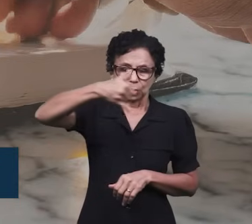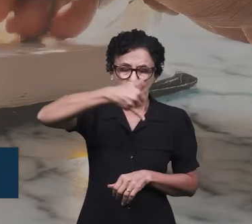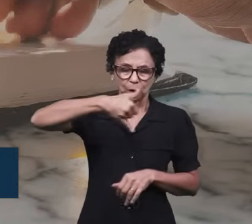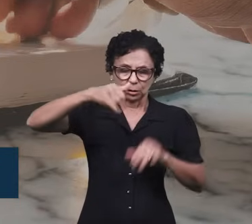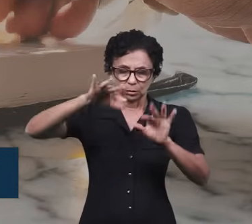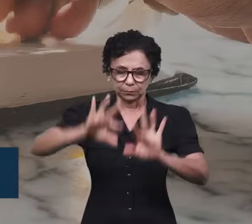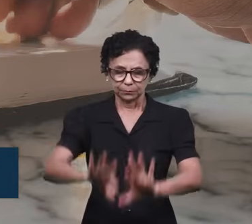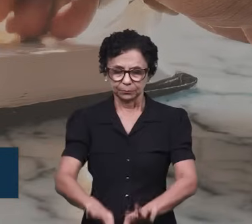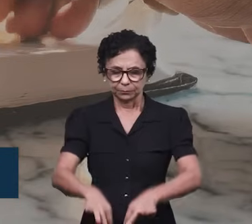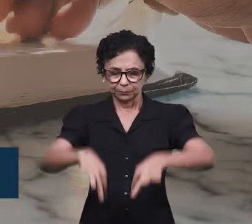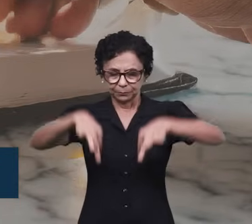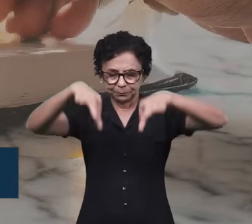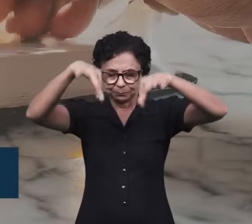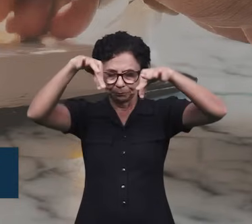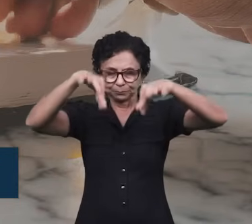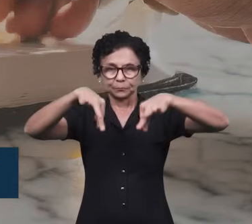retirada,